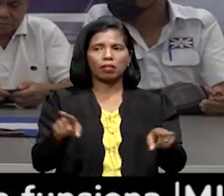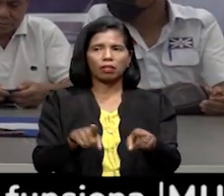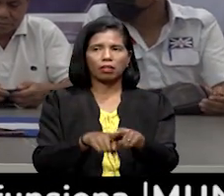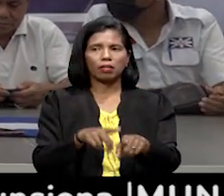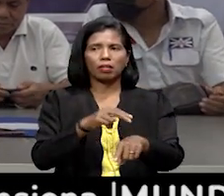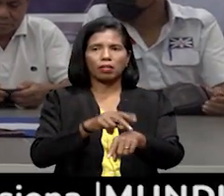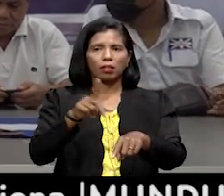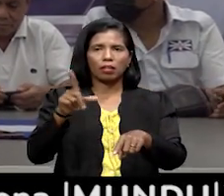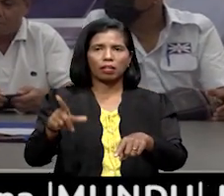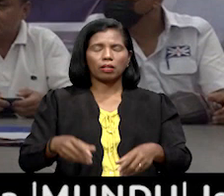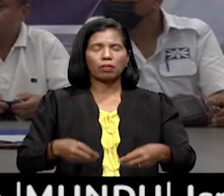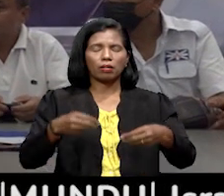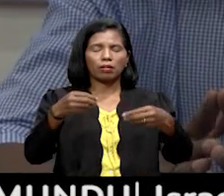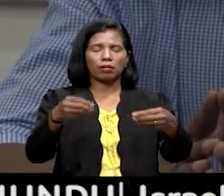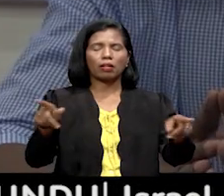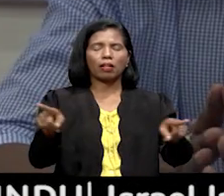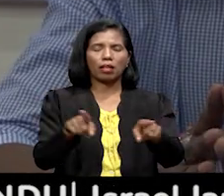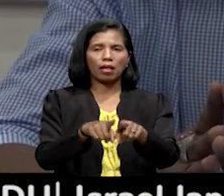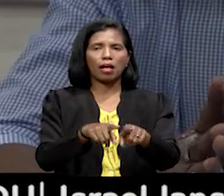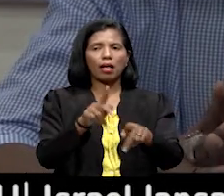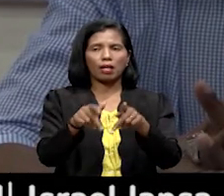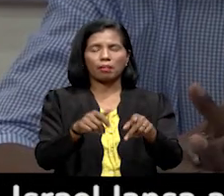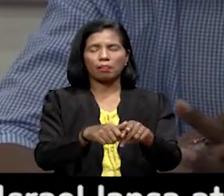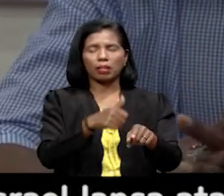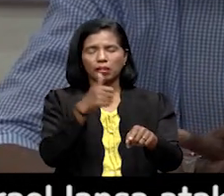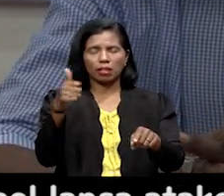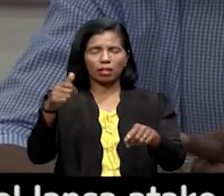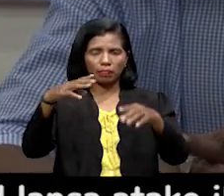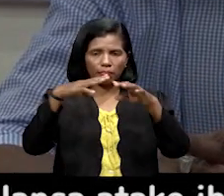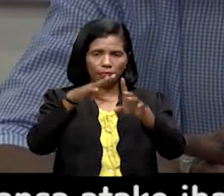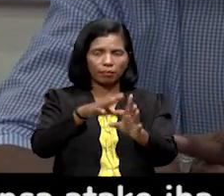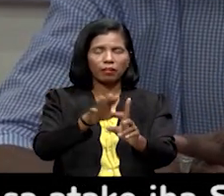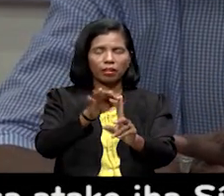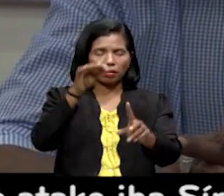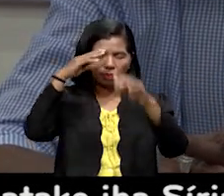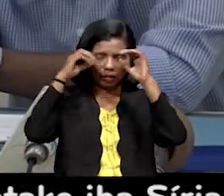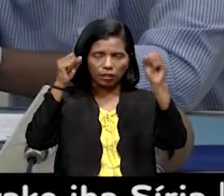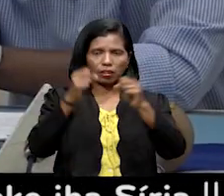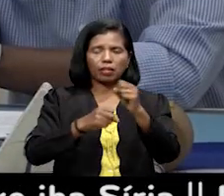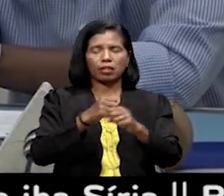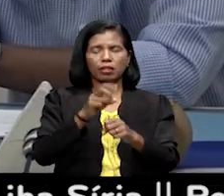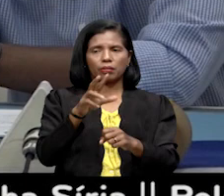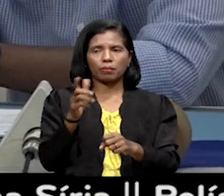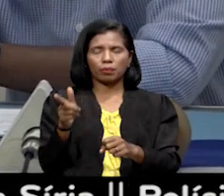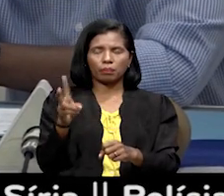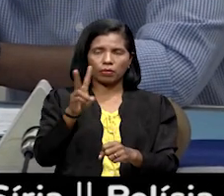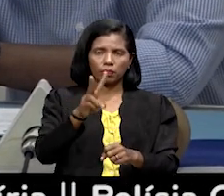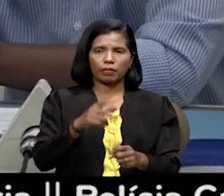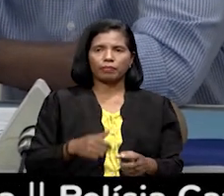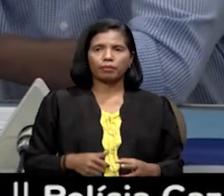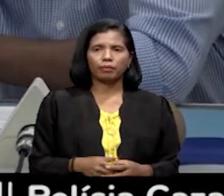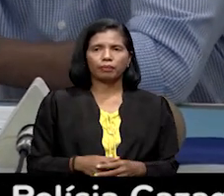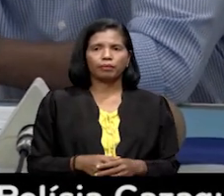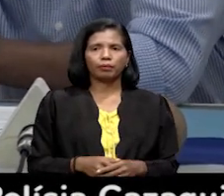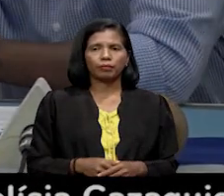hude compete ho kandidato selo kihilisam presidensial tinane ringroa renul singroa ringroa renul singhito almedo